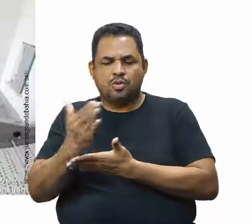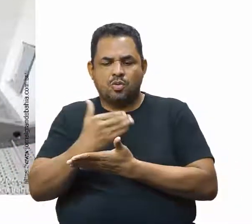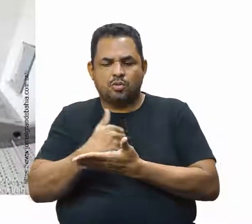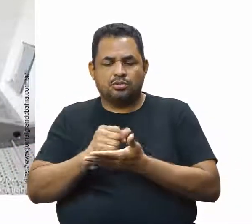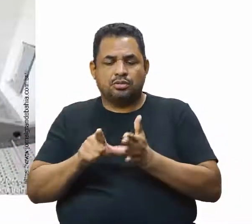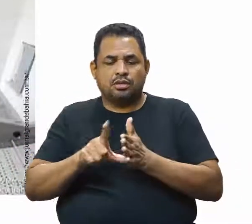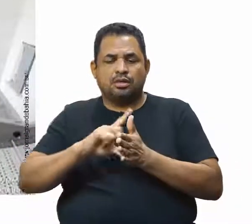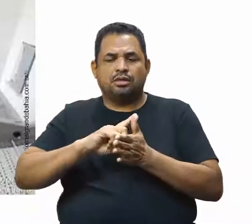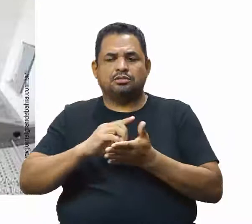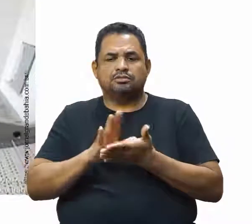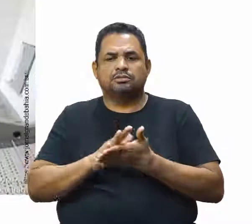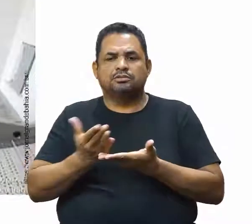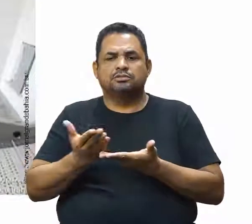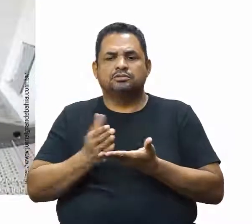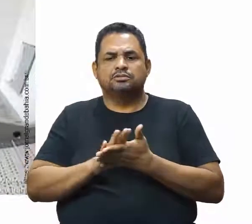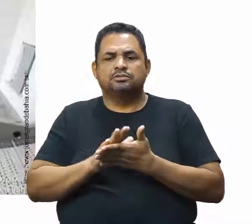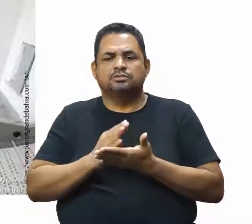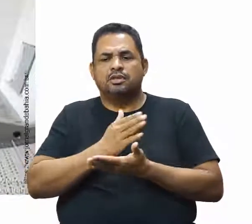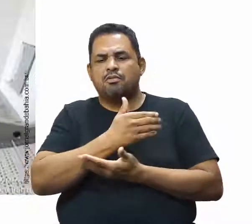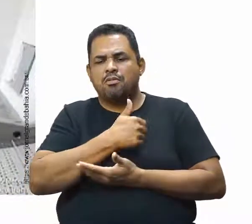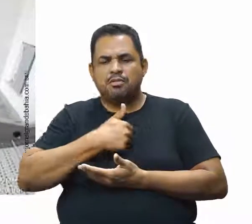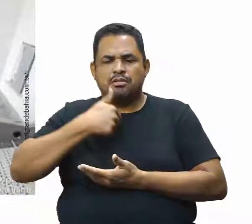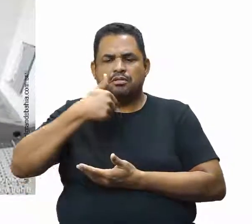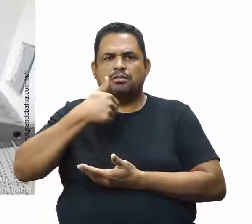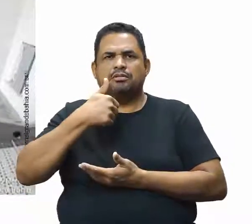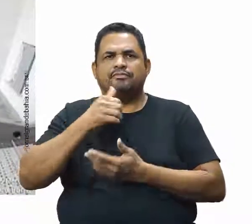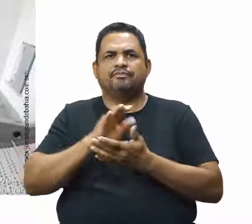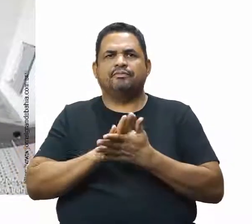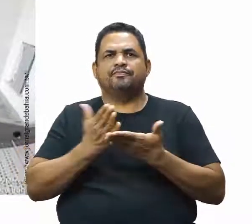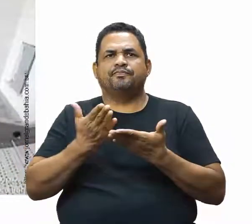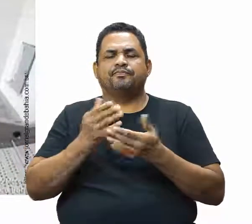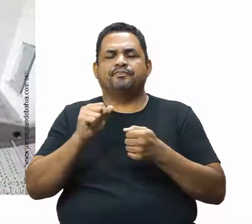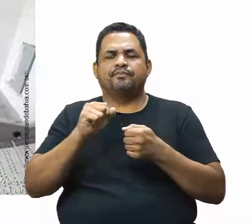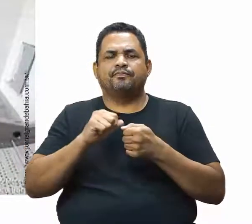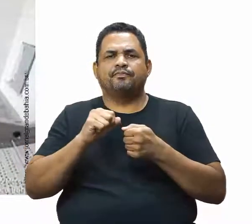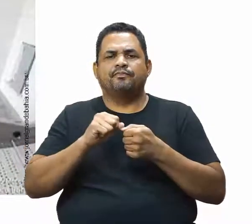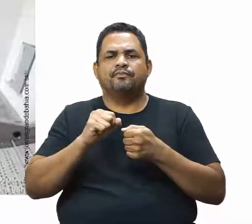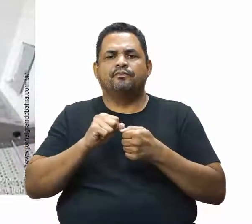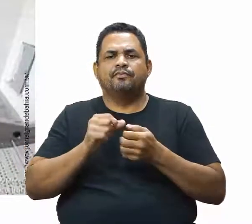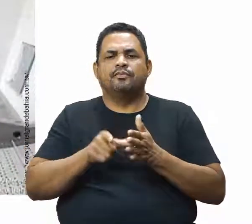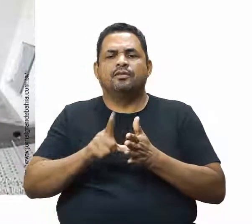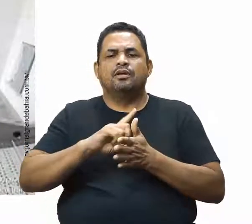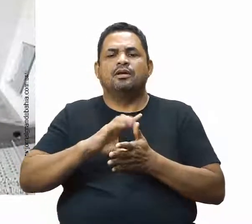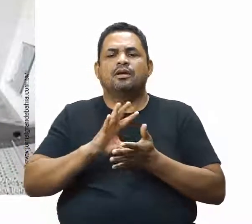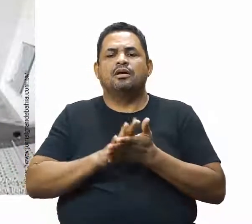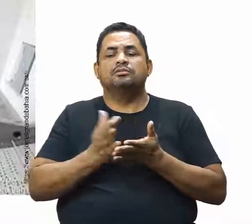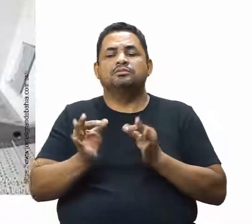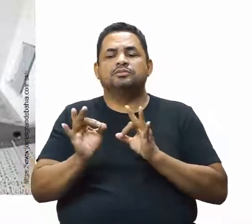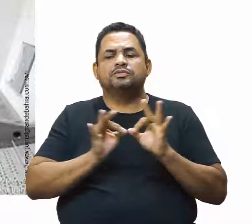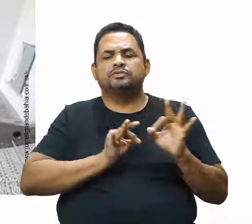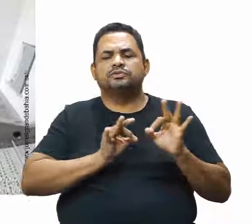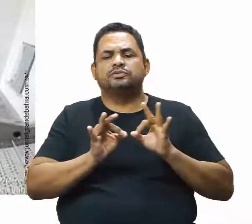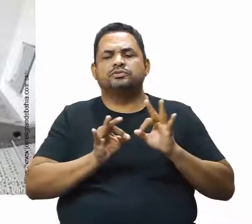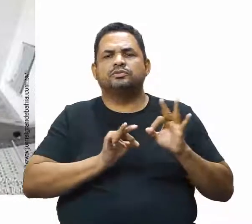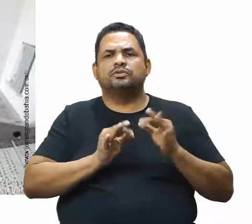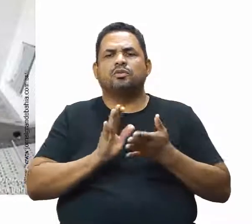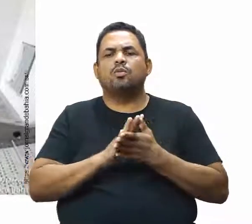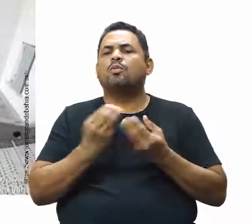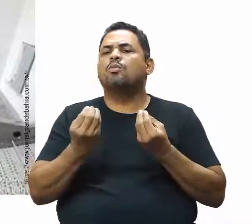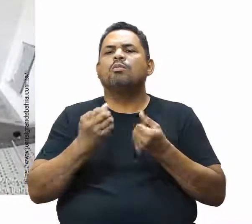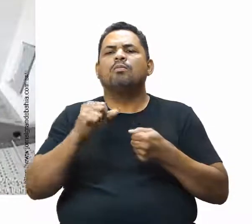antes de você realizar um beneficiamento, você faz o pré, que é organização. Como é que eu faço